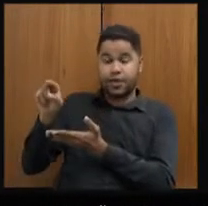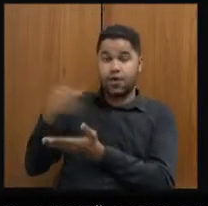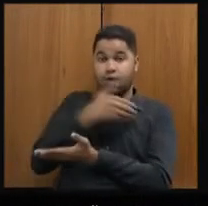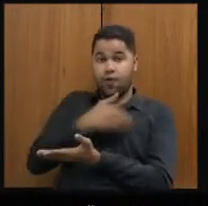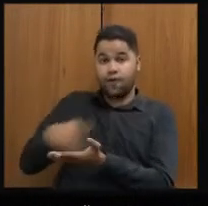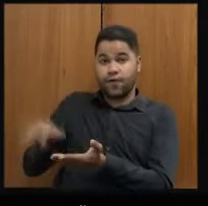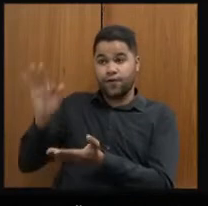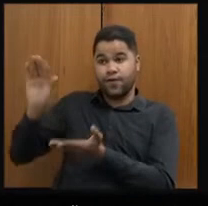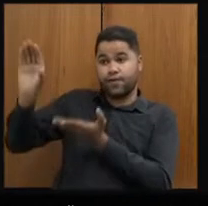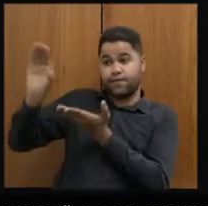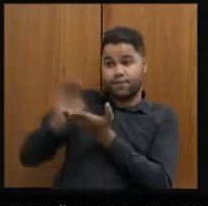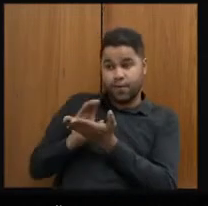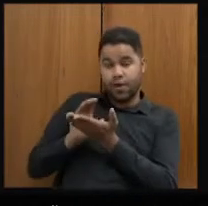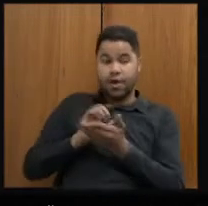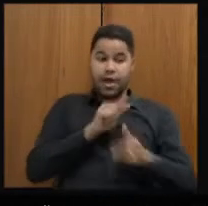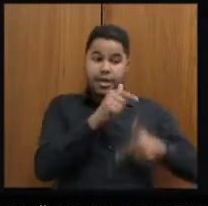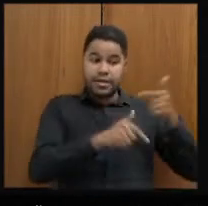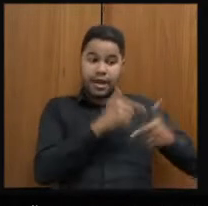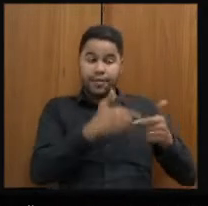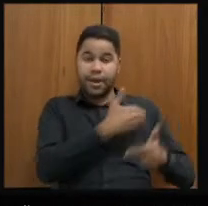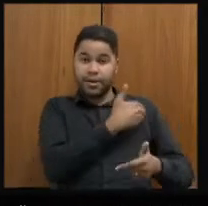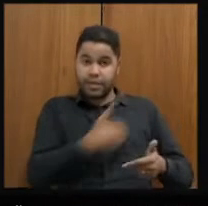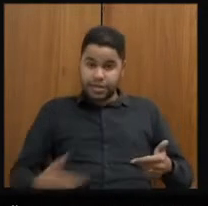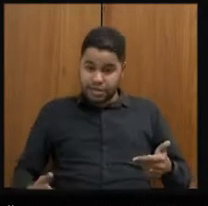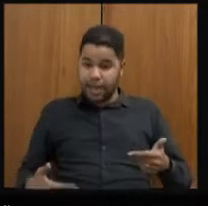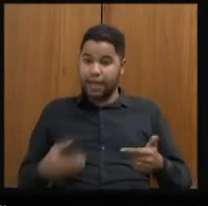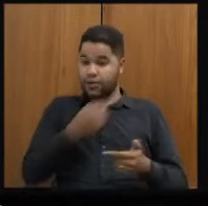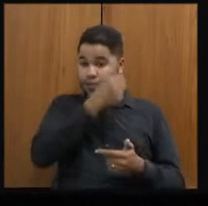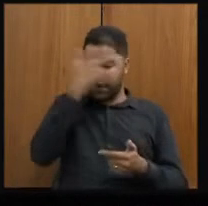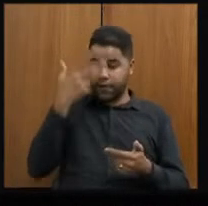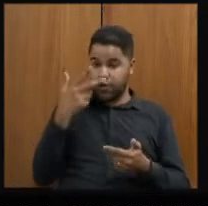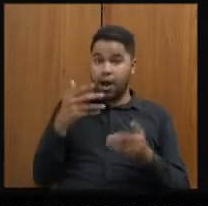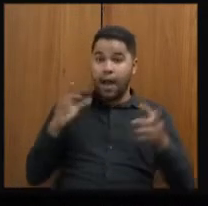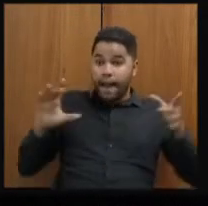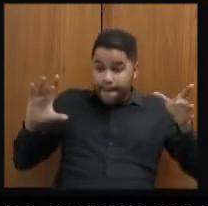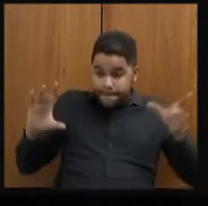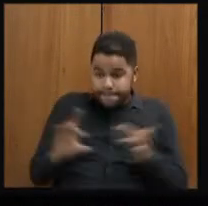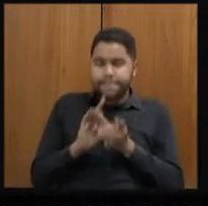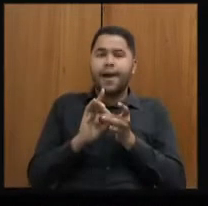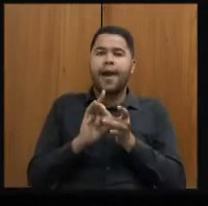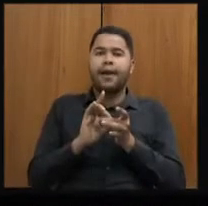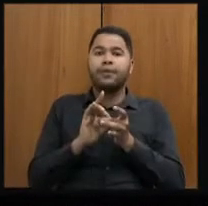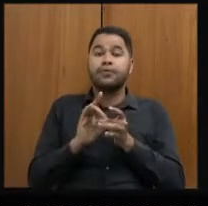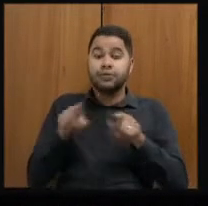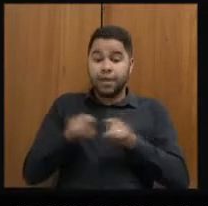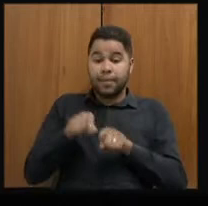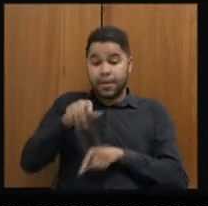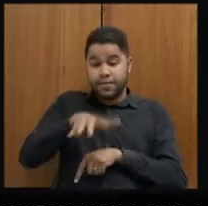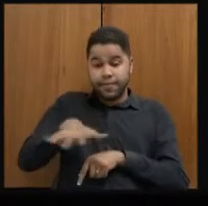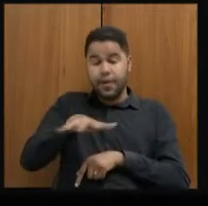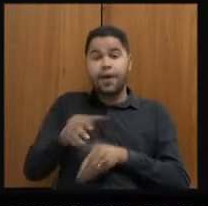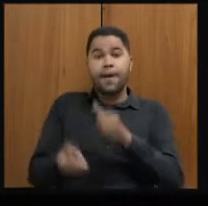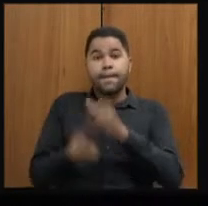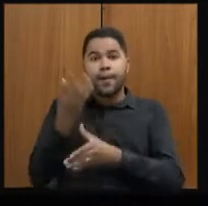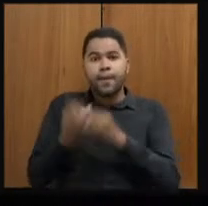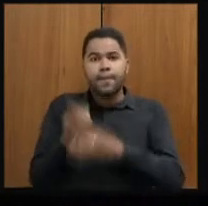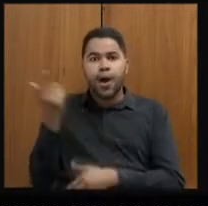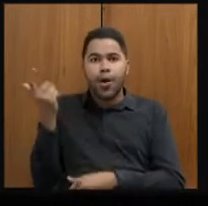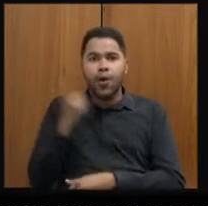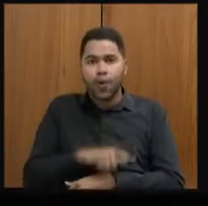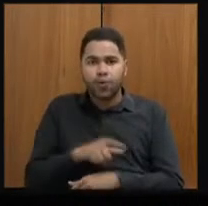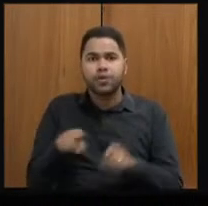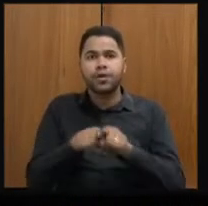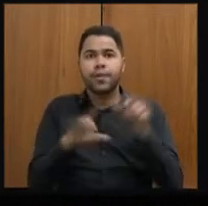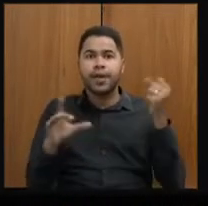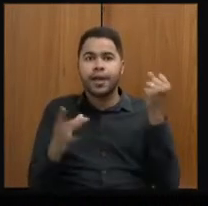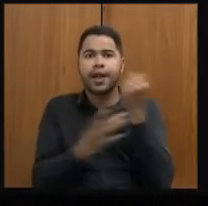recorreu com trabalho do Estado com prefeitura todos os dentes participando o produtor tem condição de produzir e